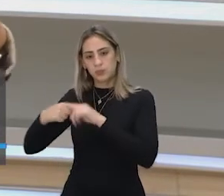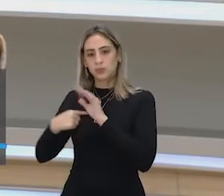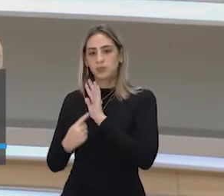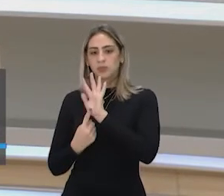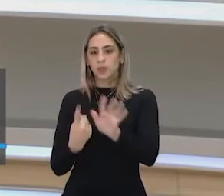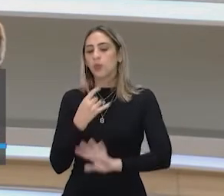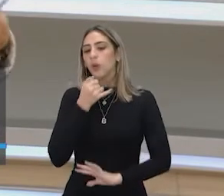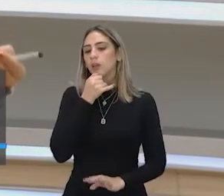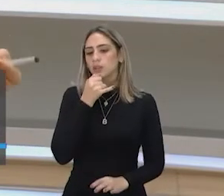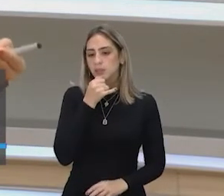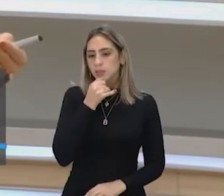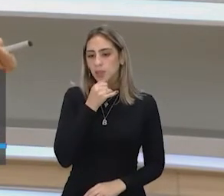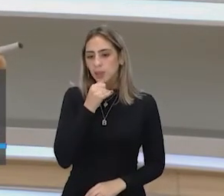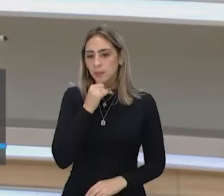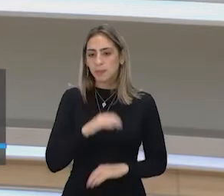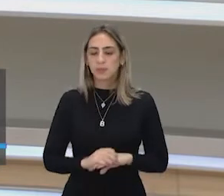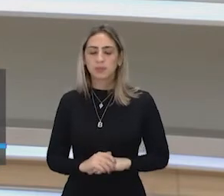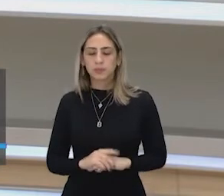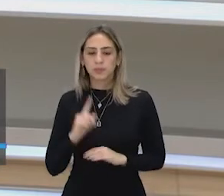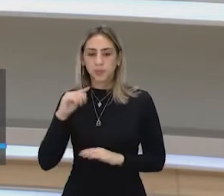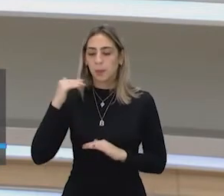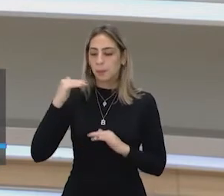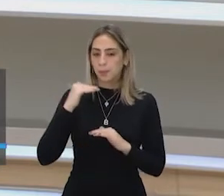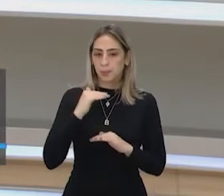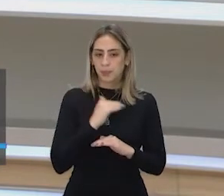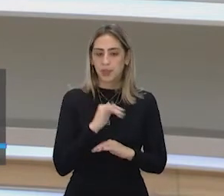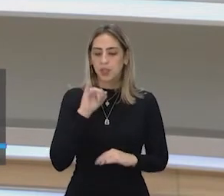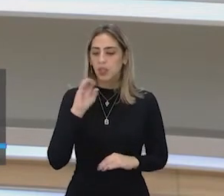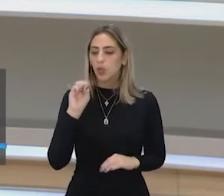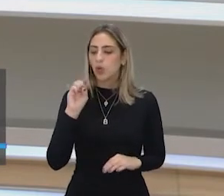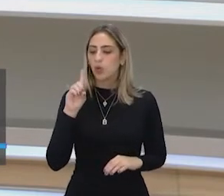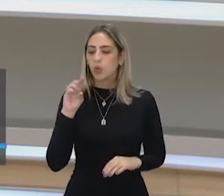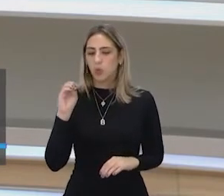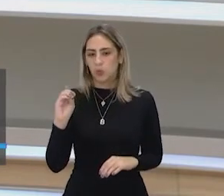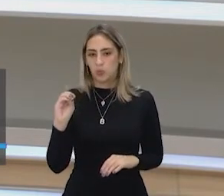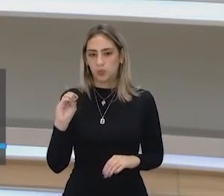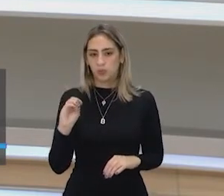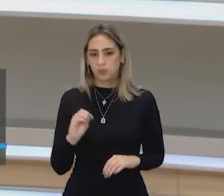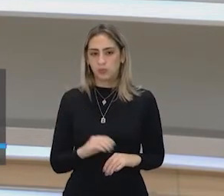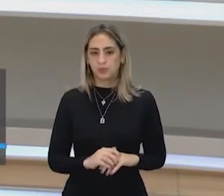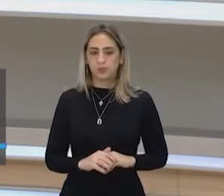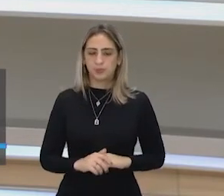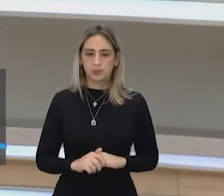um exemplo, que é um decaimento radioativo, por exemplo, o iodo, né? O iodo que é esse